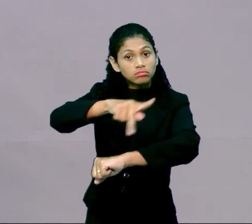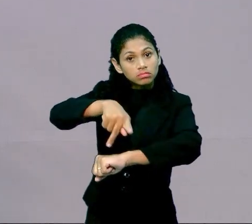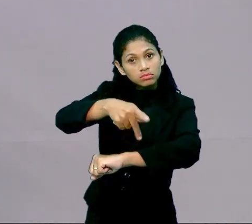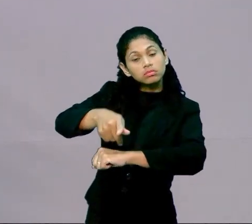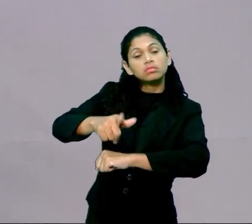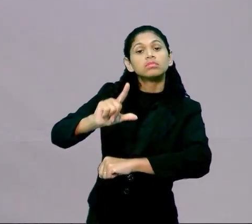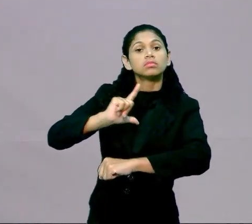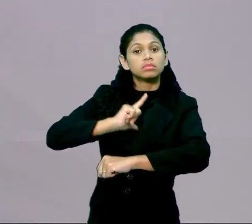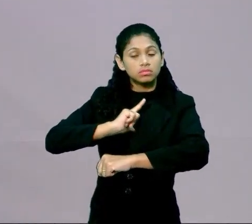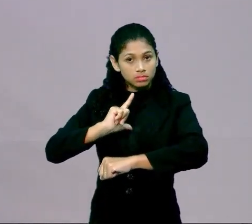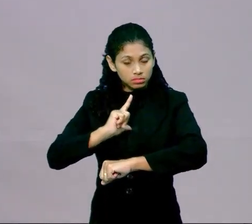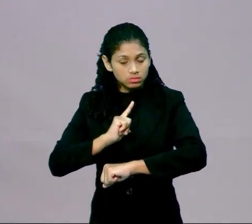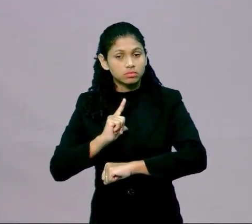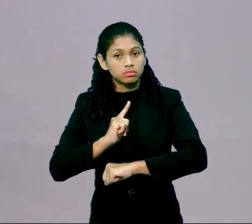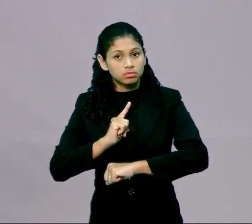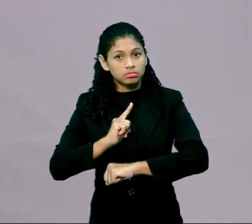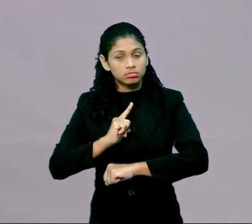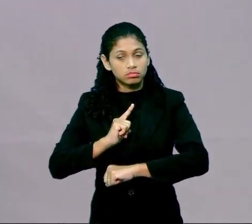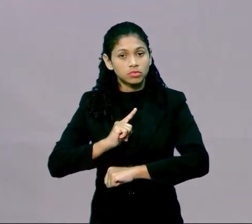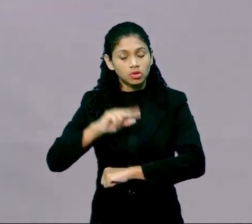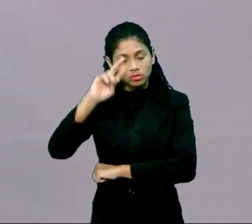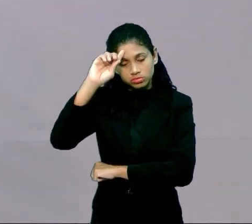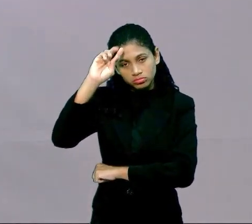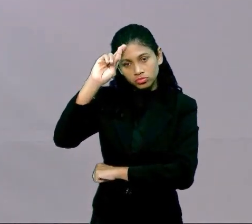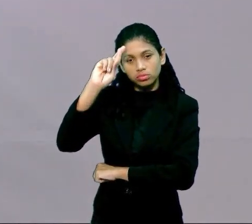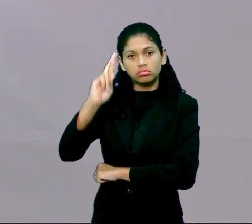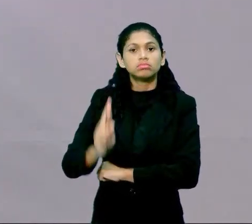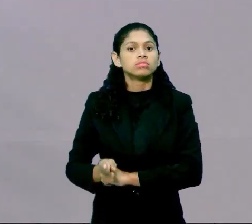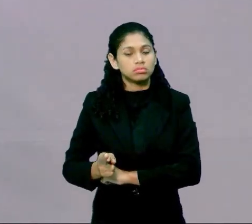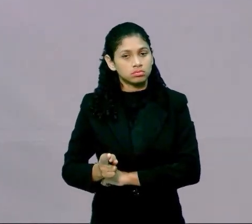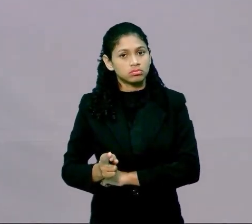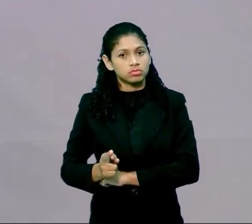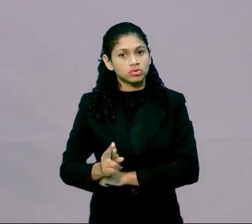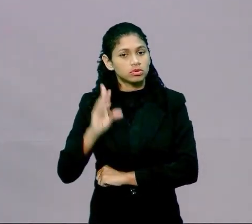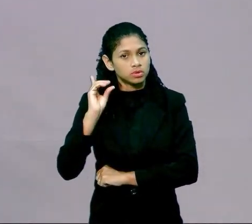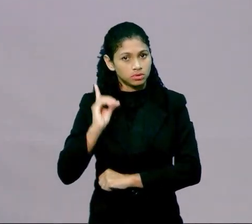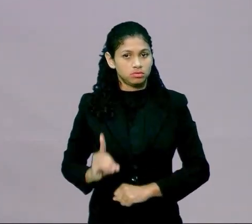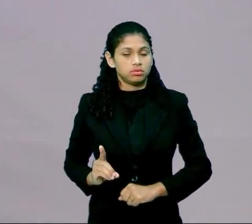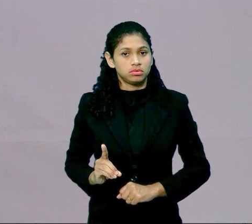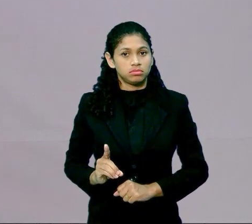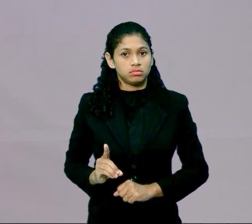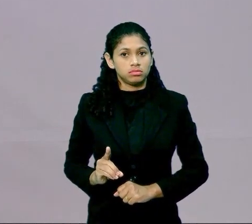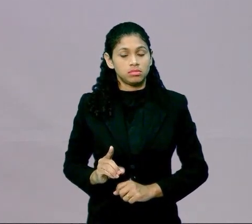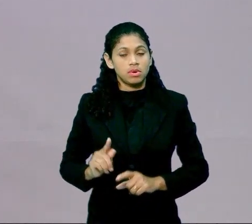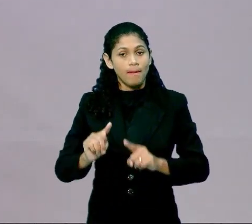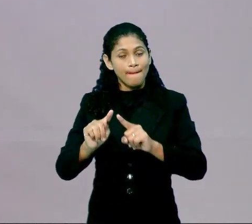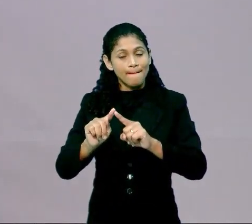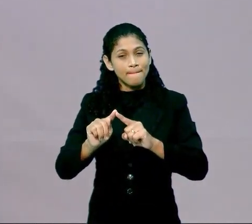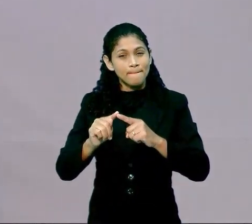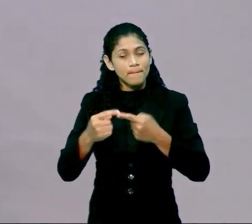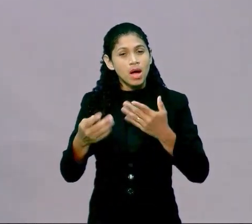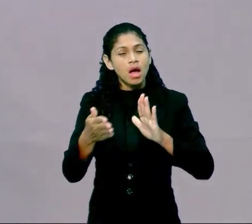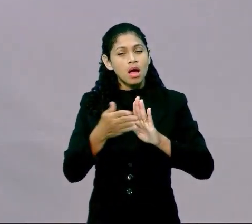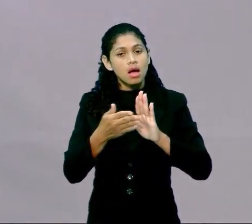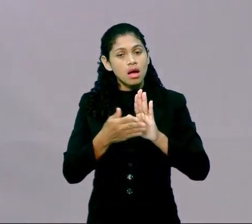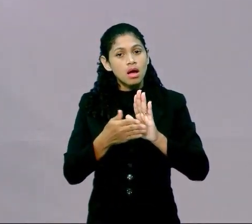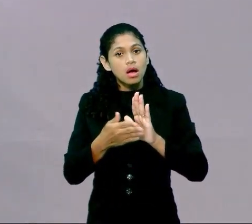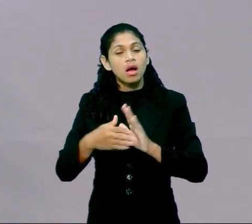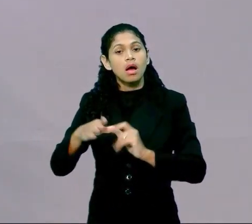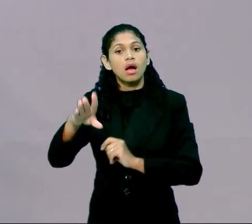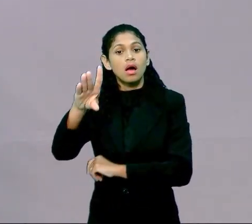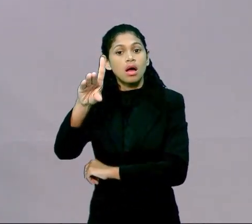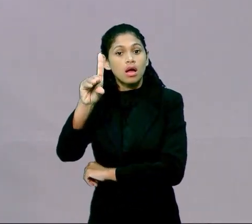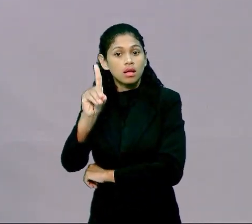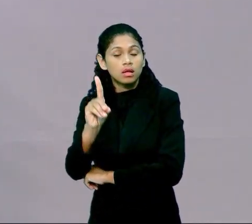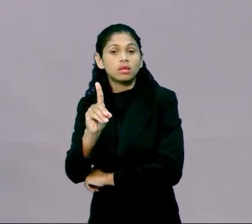ordenamento, a sua lógica de direitos. Mas quando nós tratamos a respeito da Declaração Universal de Direitos Humanos,